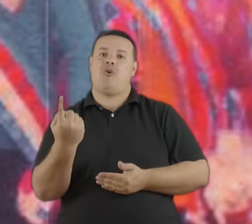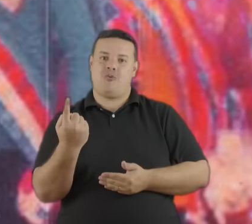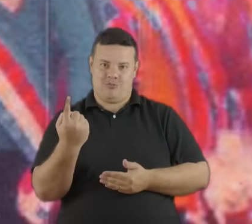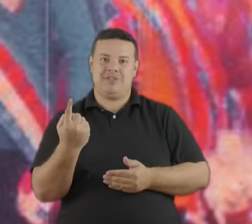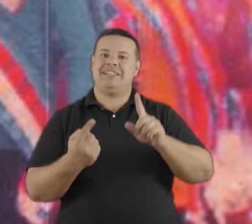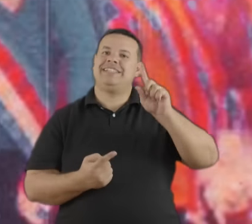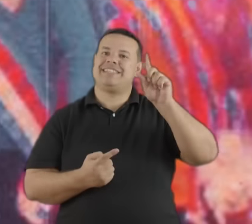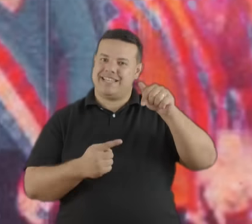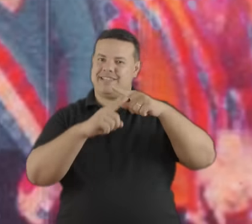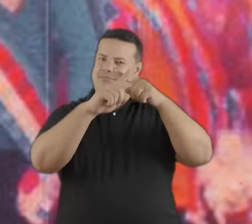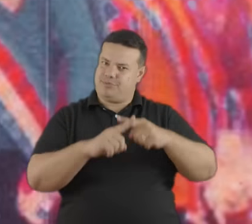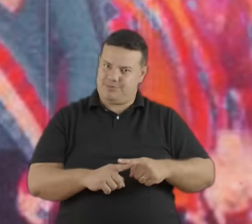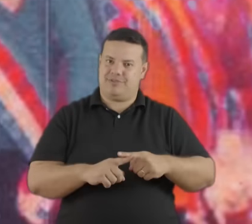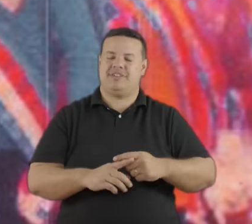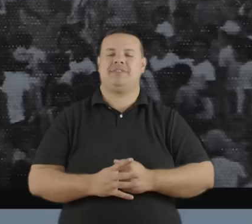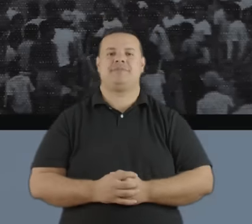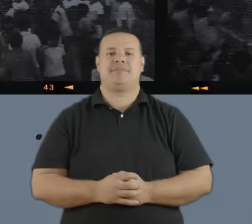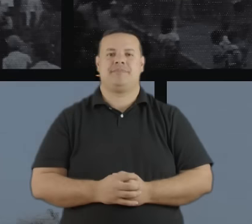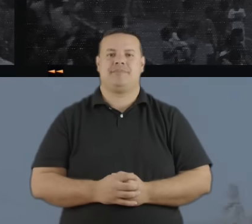nos 17 jogos disputados.